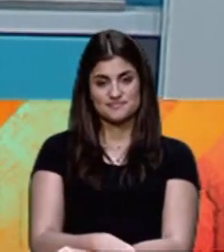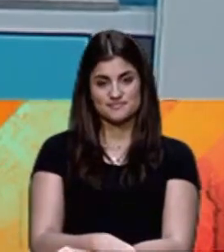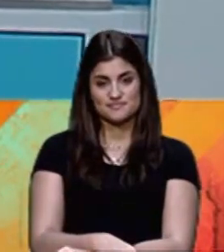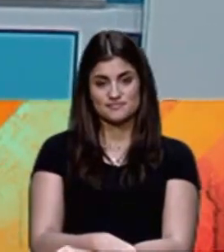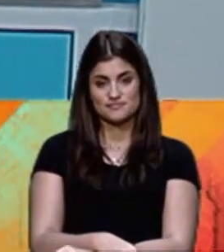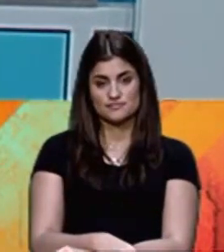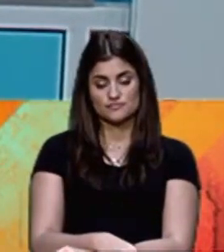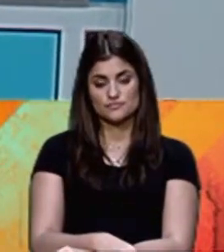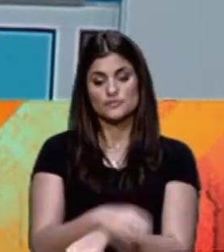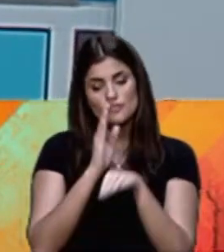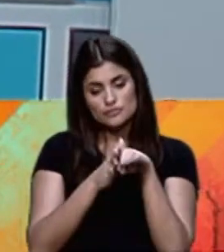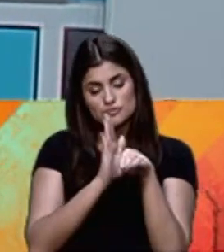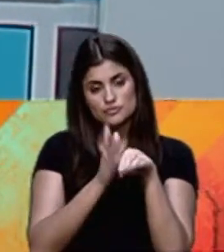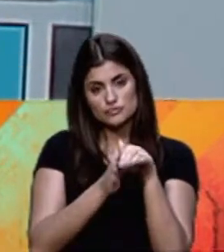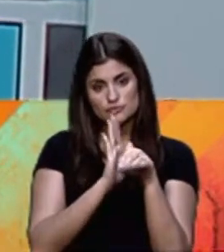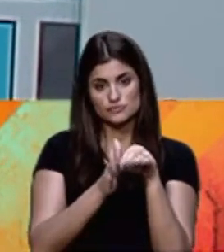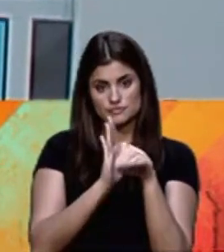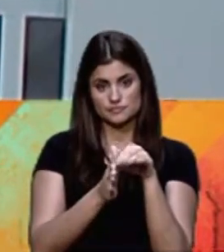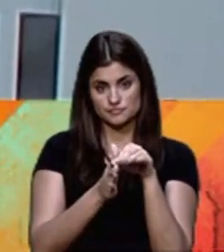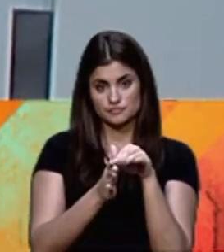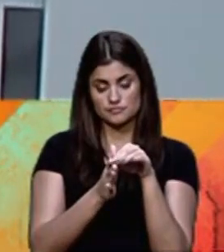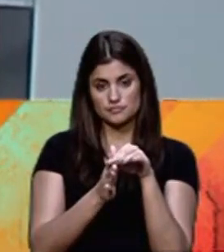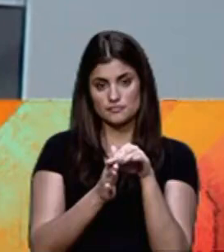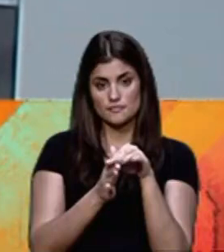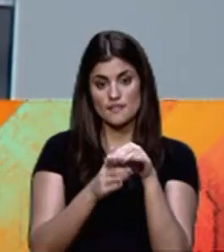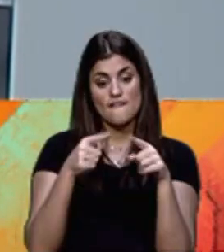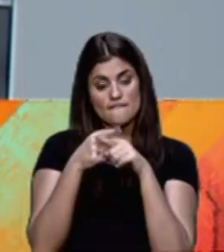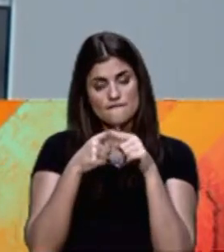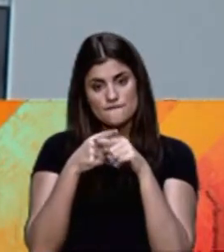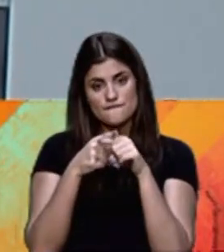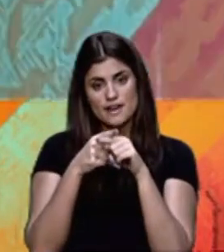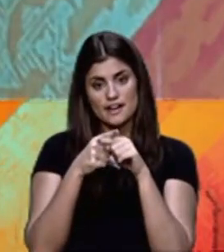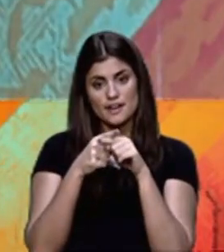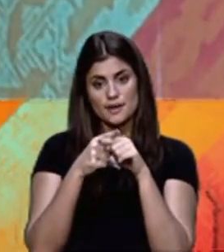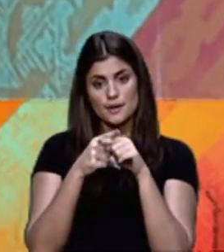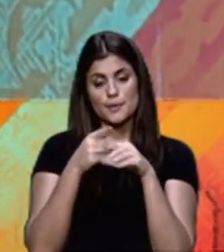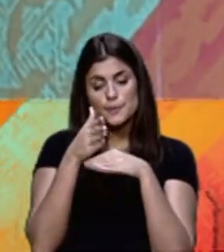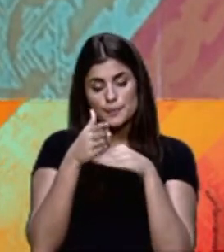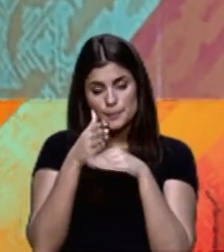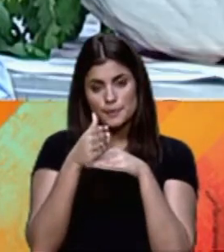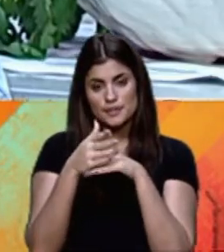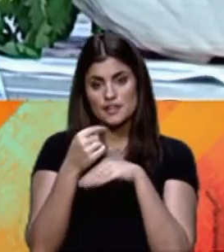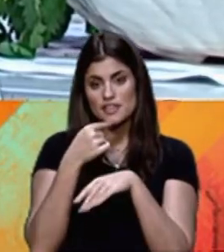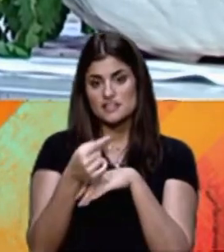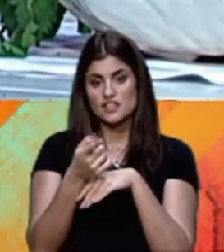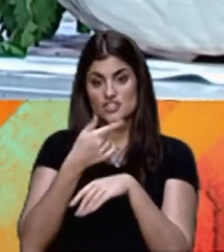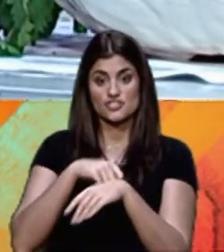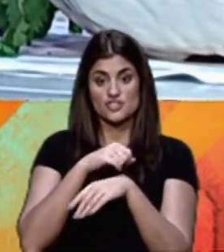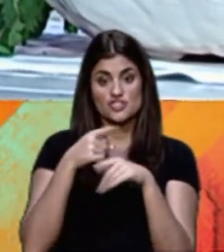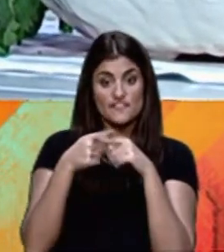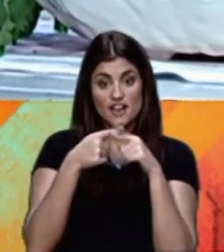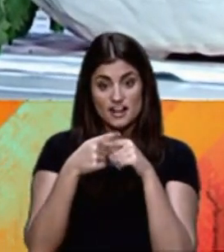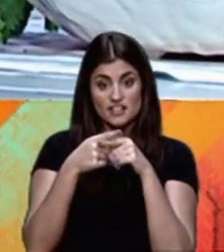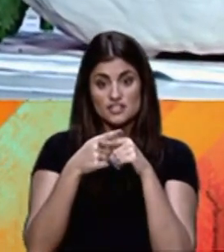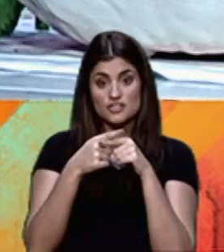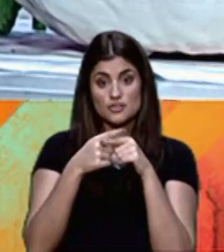Neste caso, para cortar finamente, convém, de facto, que a faca corte bastante bem. Ou seja, isto é uma indireta para dizer que as nossas facas